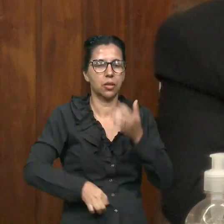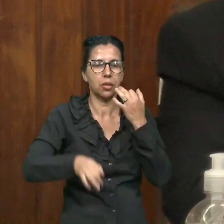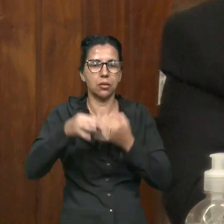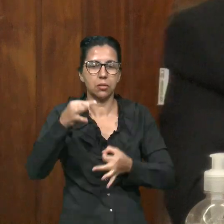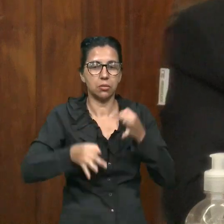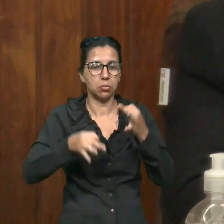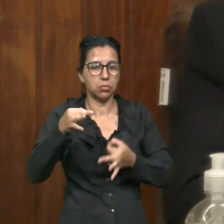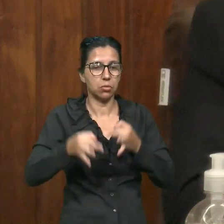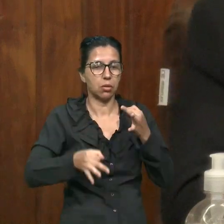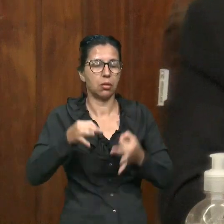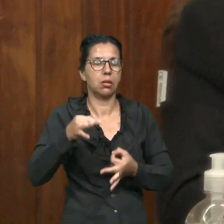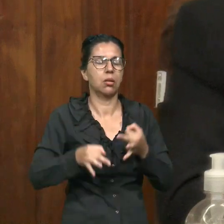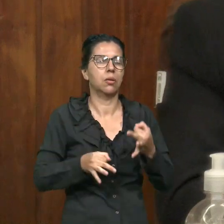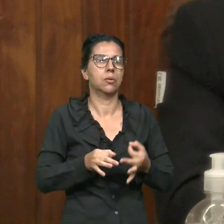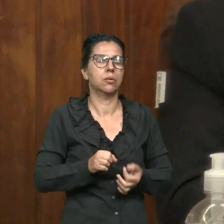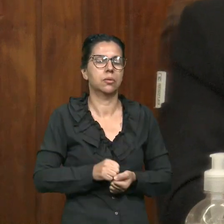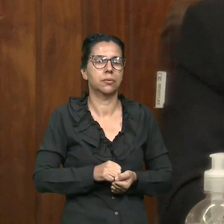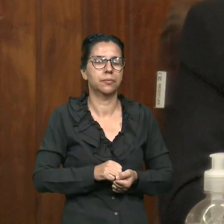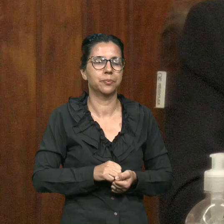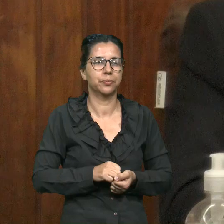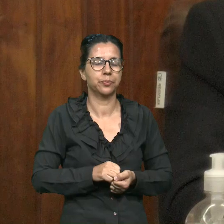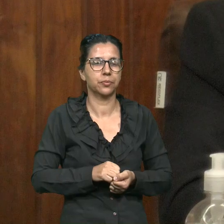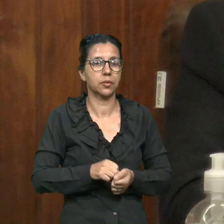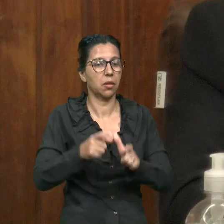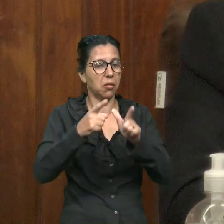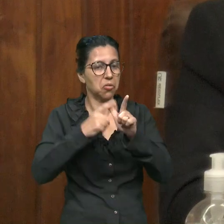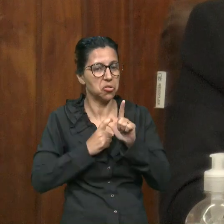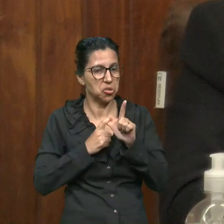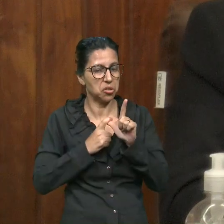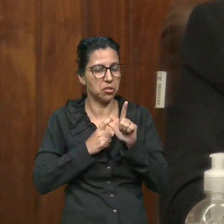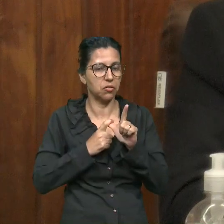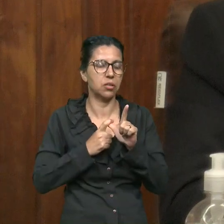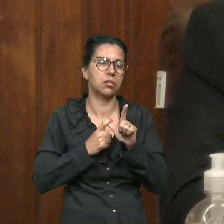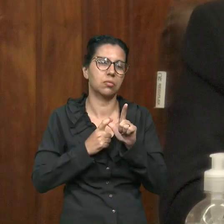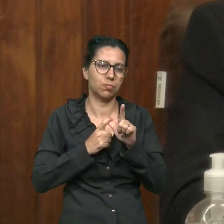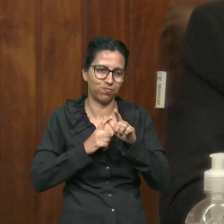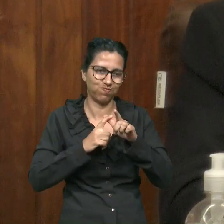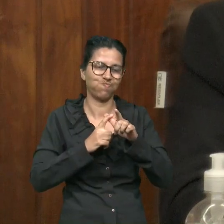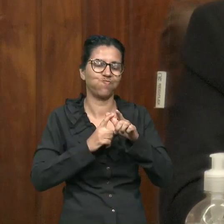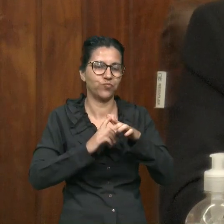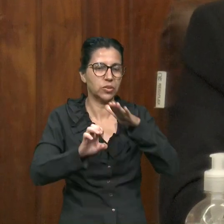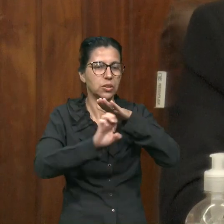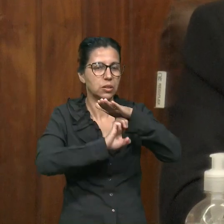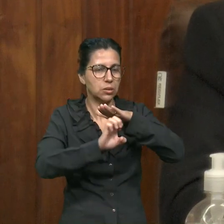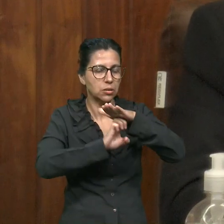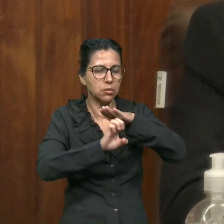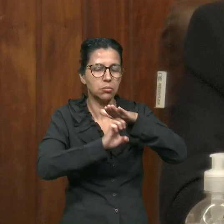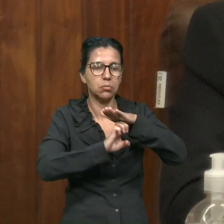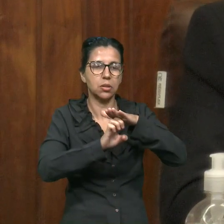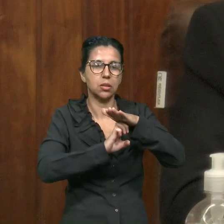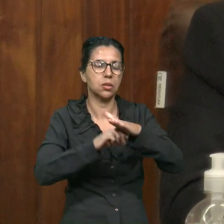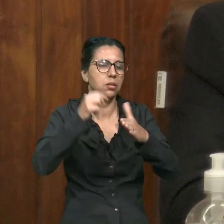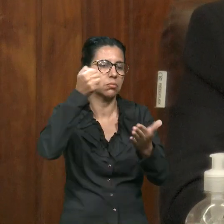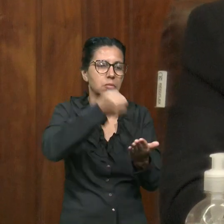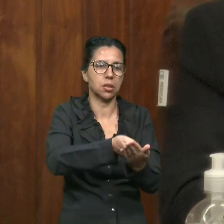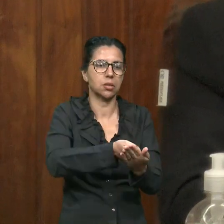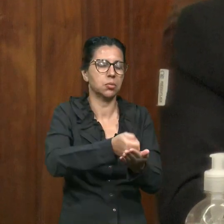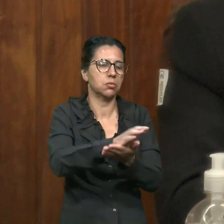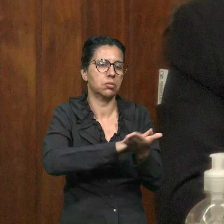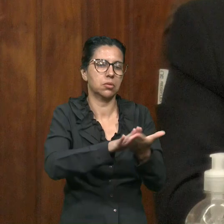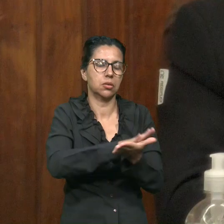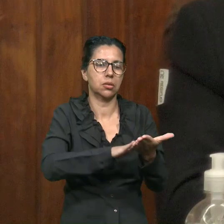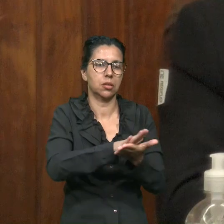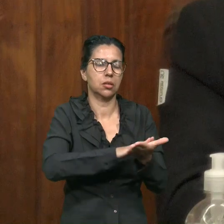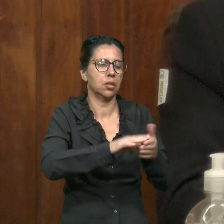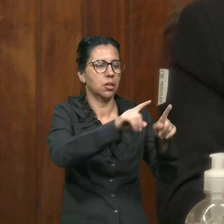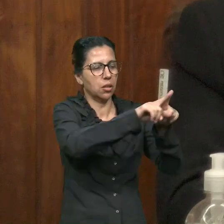de Contas, além da quitação de dívida milionária com o empresário do ramo imobiliário sem o devido pagamento, entrega de